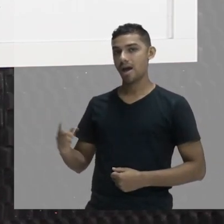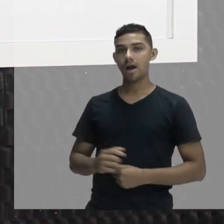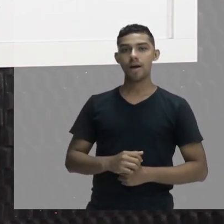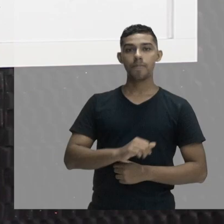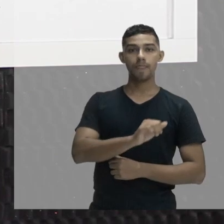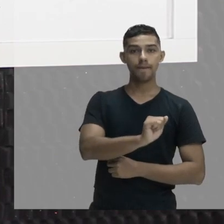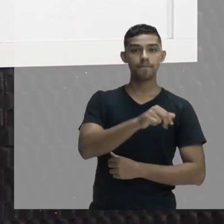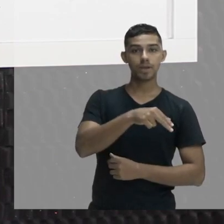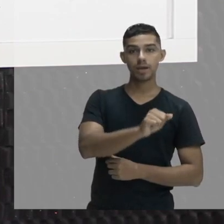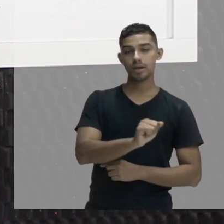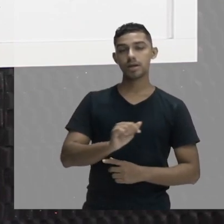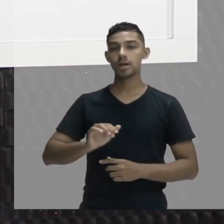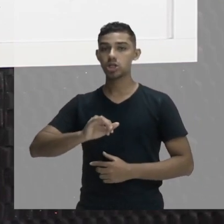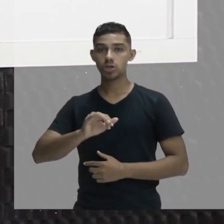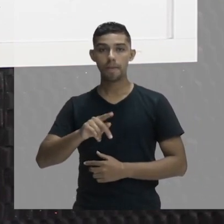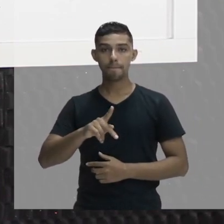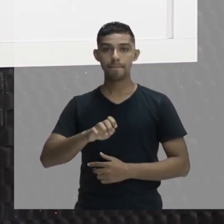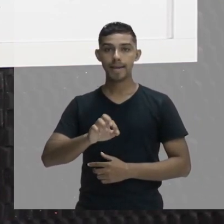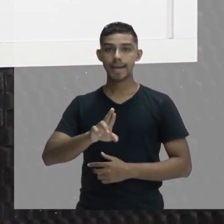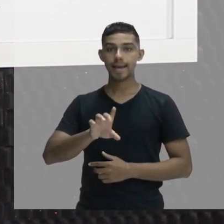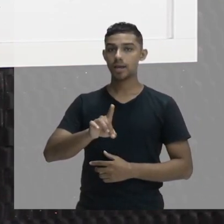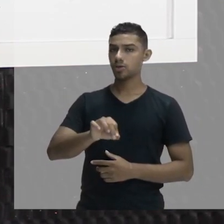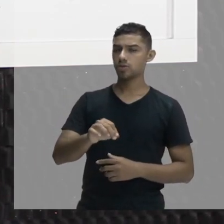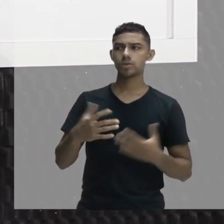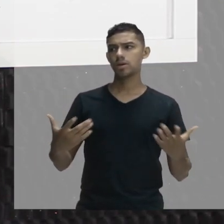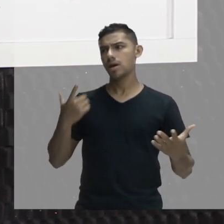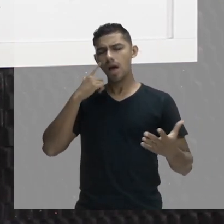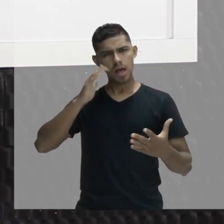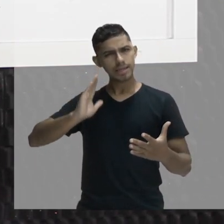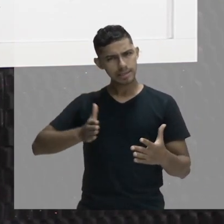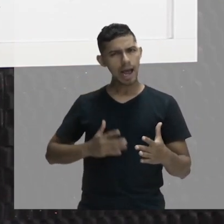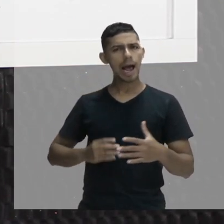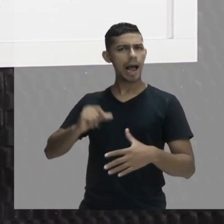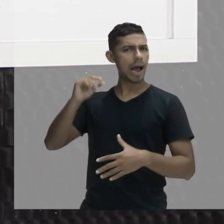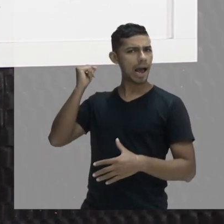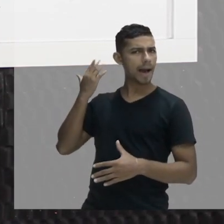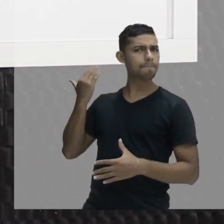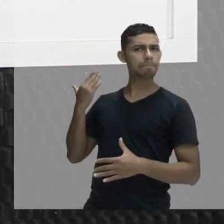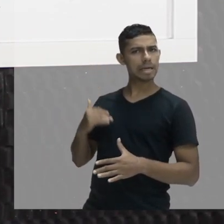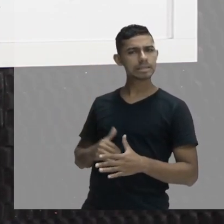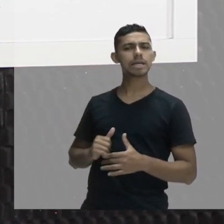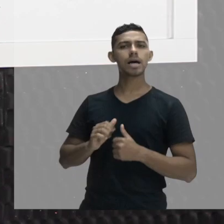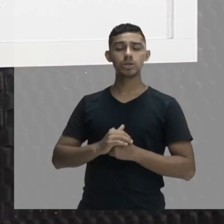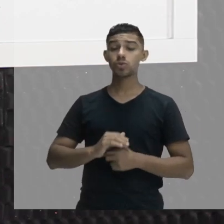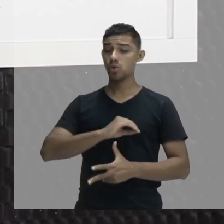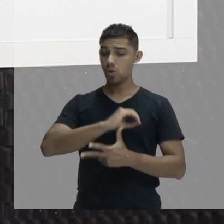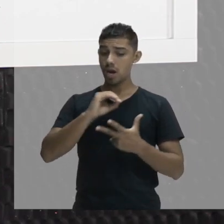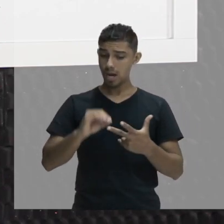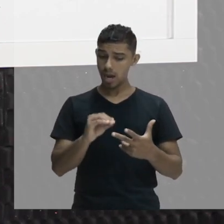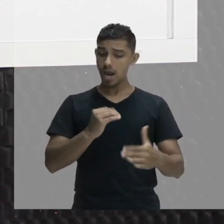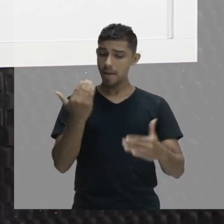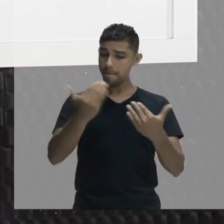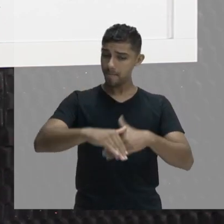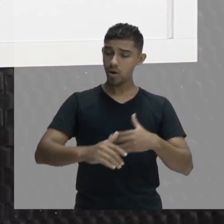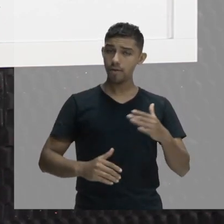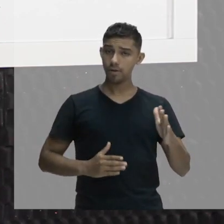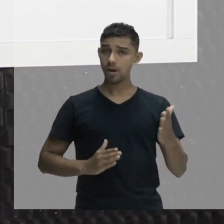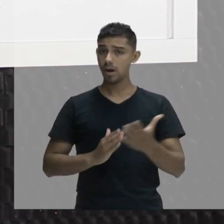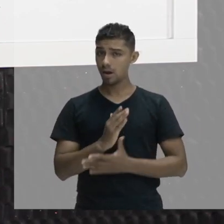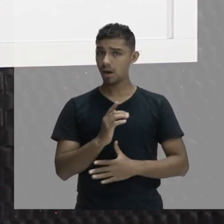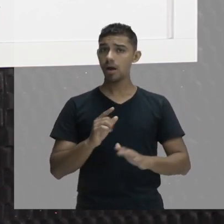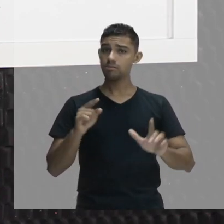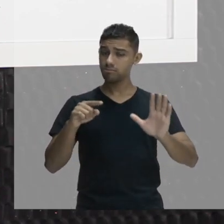Enem, simplesmente para o cara saber, ele botou duas situações para saber se era arranjo ou se era combinação. Sem precisar fazer